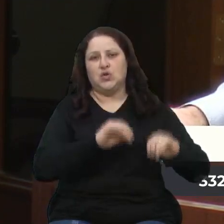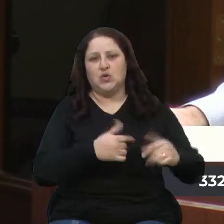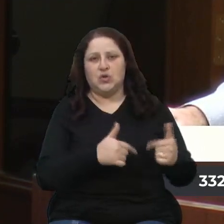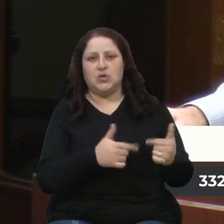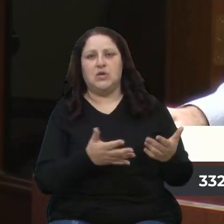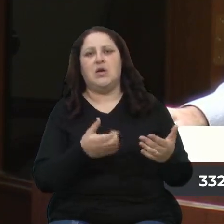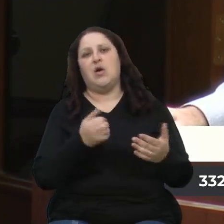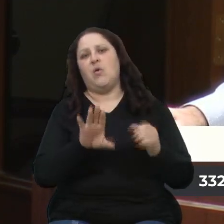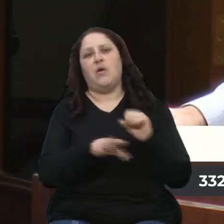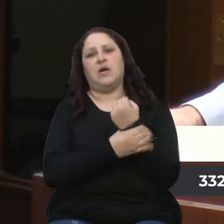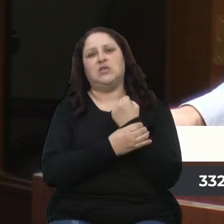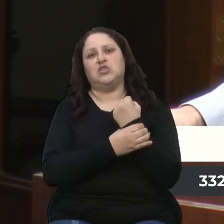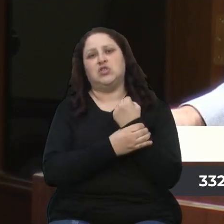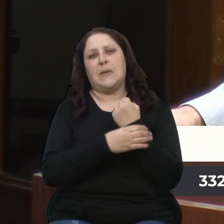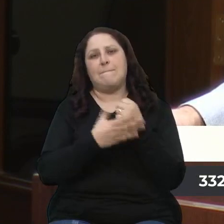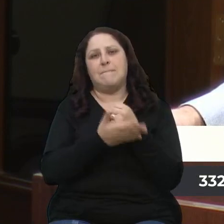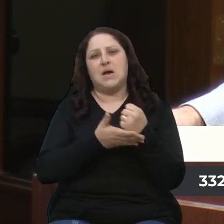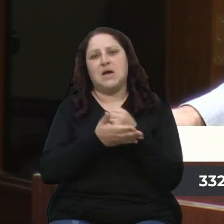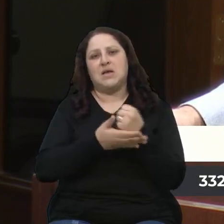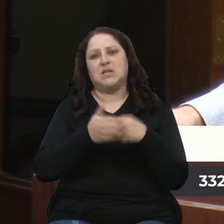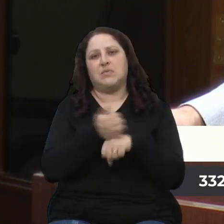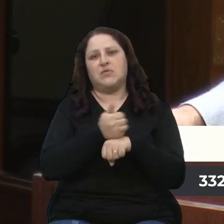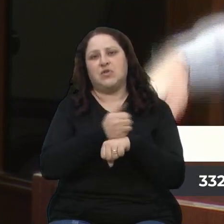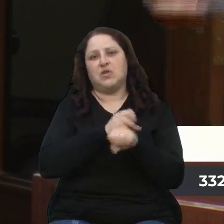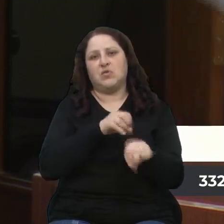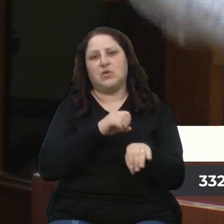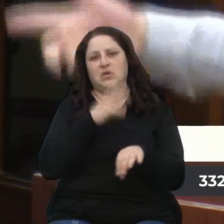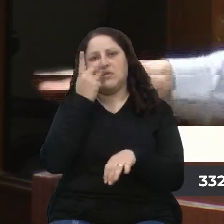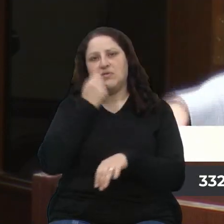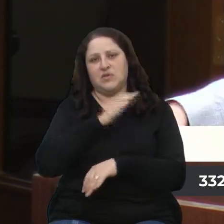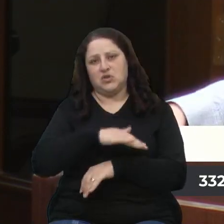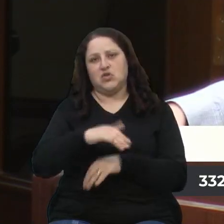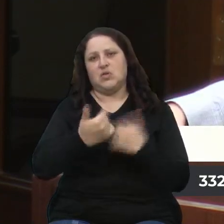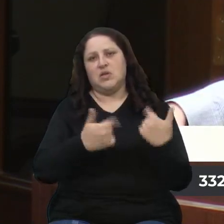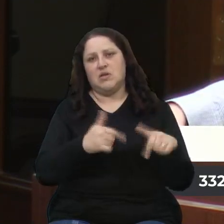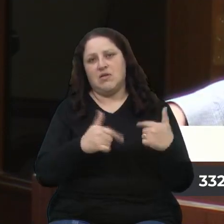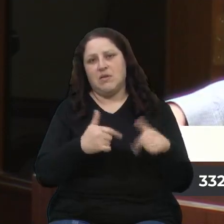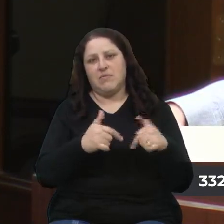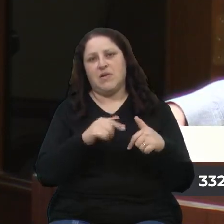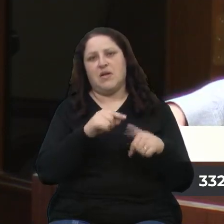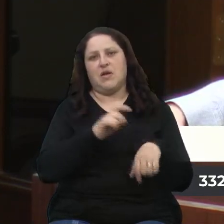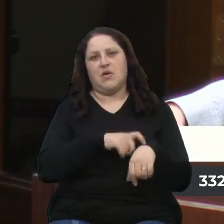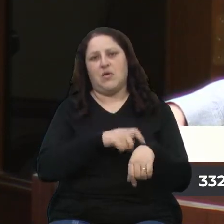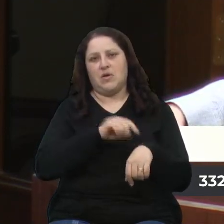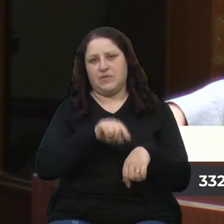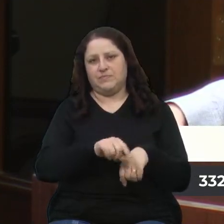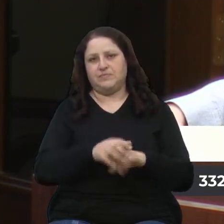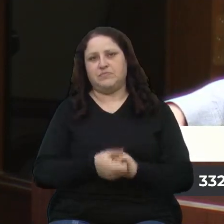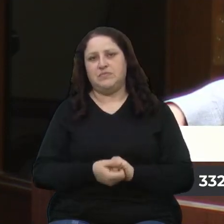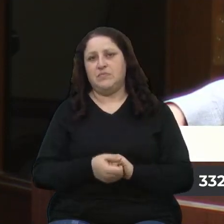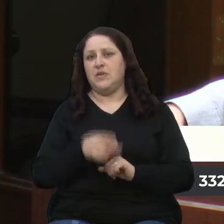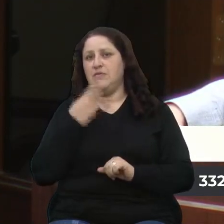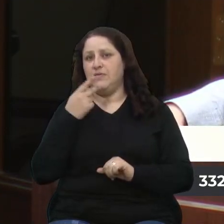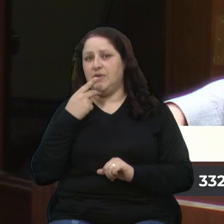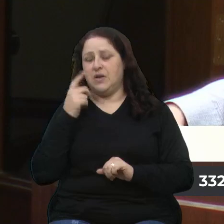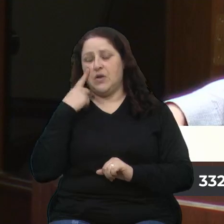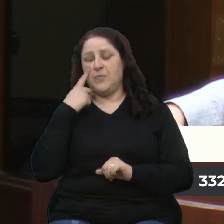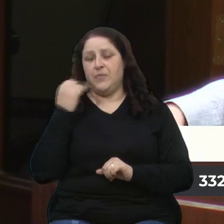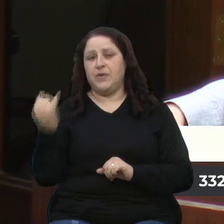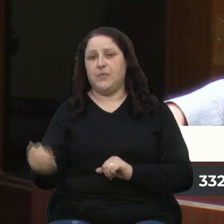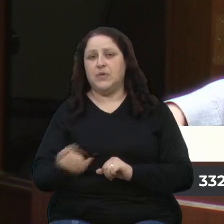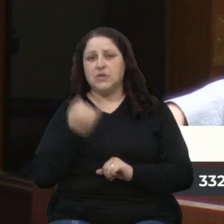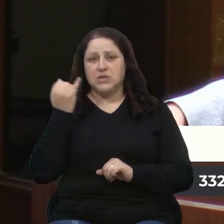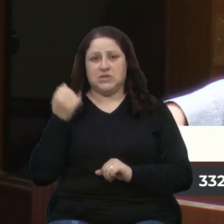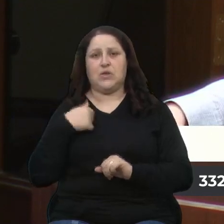garantias básicas para os profissionais da educação infantil trabalharem nesse horário. Mas destaco a importância, e